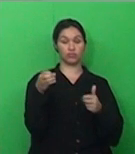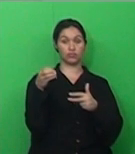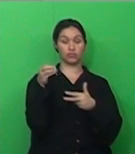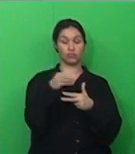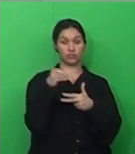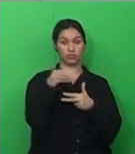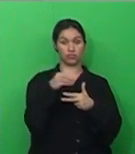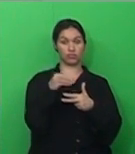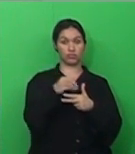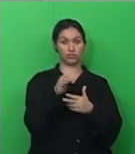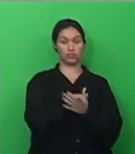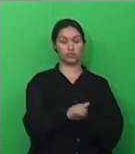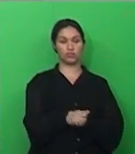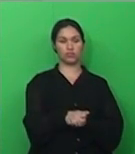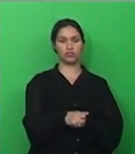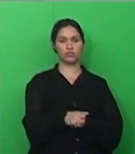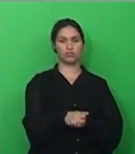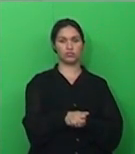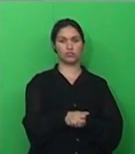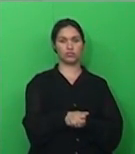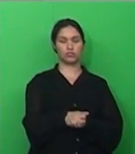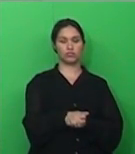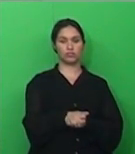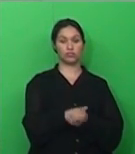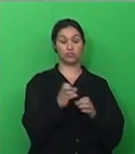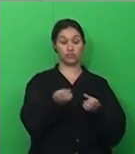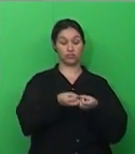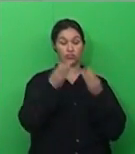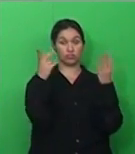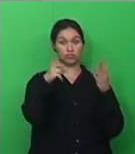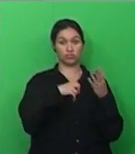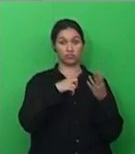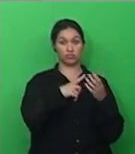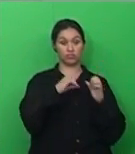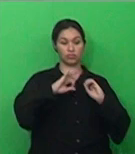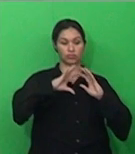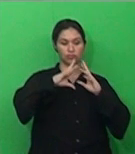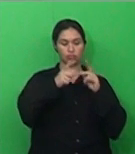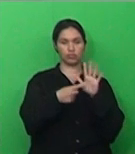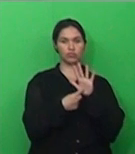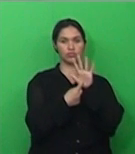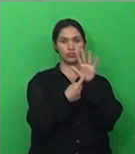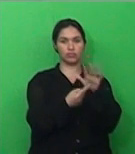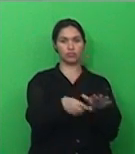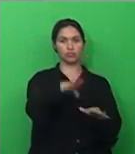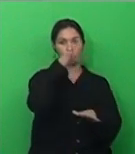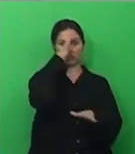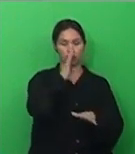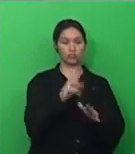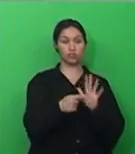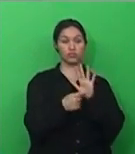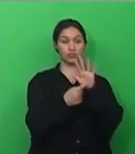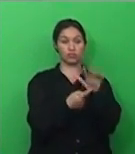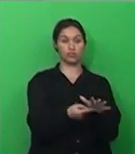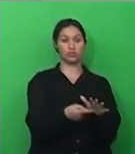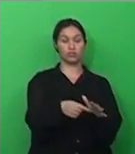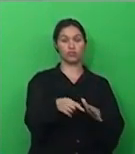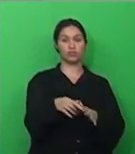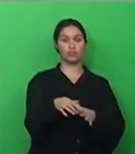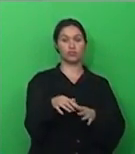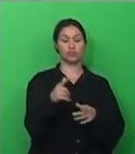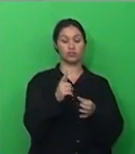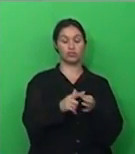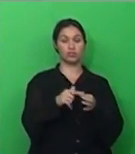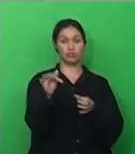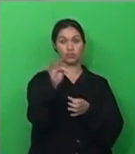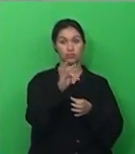Coperja. O festival teve todas as suas atrações gratuitas, sendo apresentadas em Forquilinha, Maracajá, Jacinto, Nova